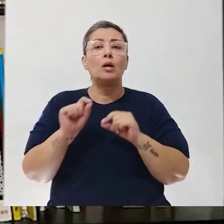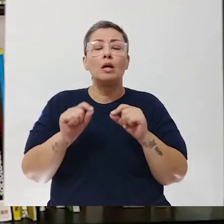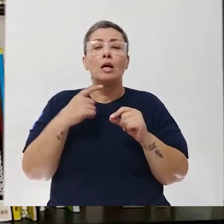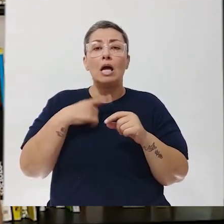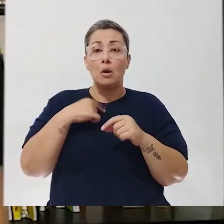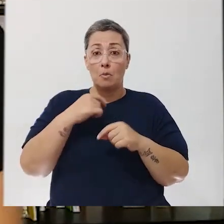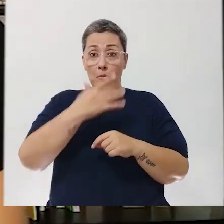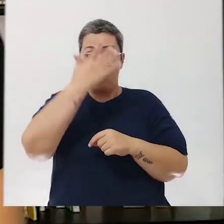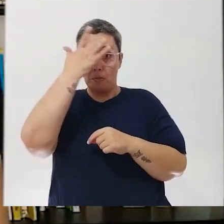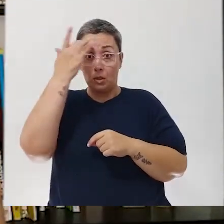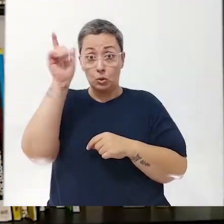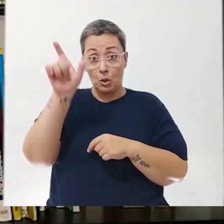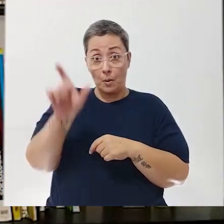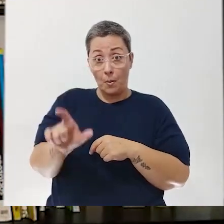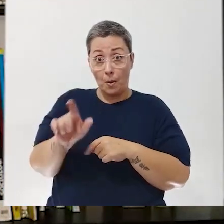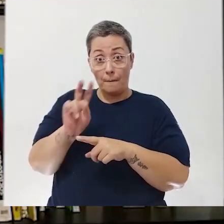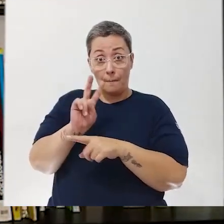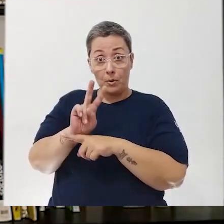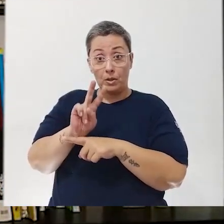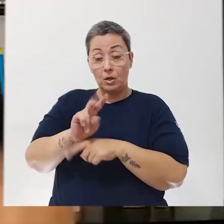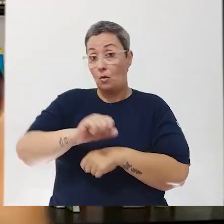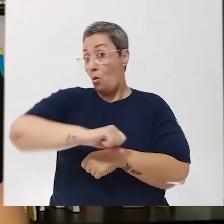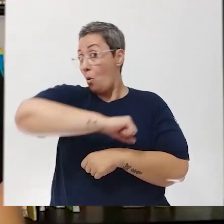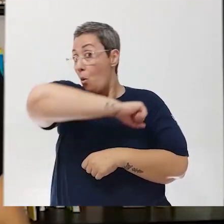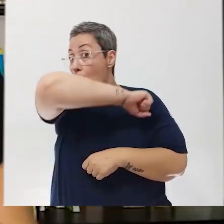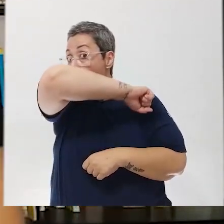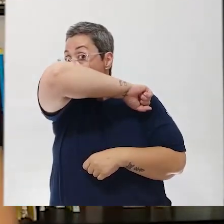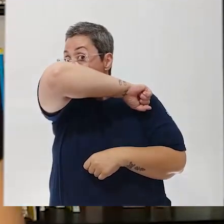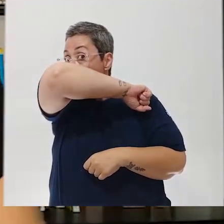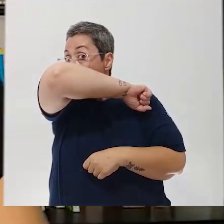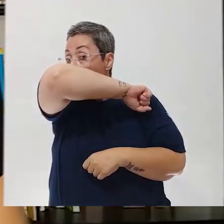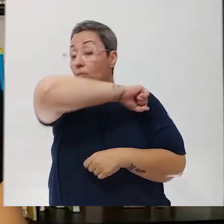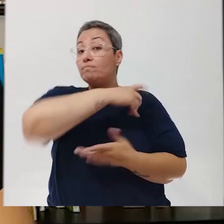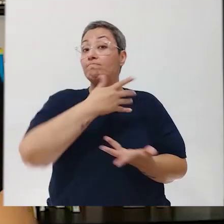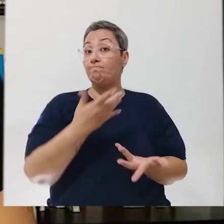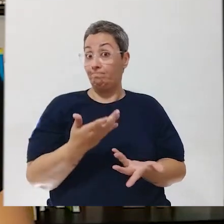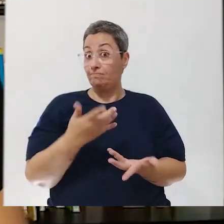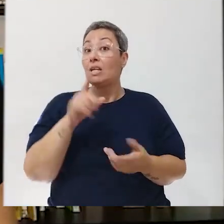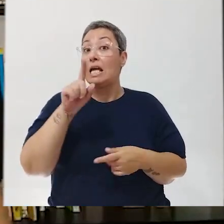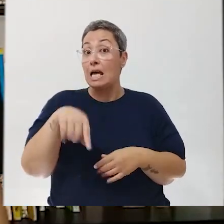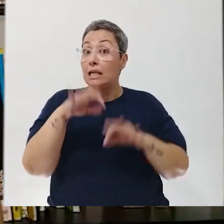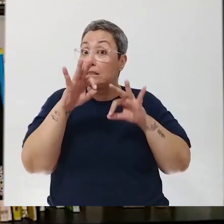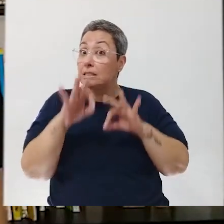que é essa imagem? É uma pessoa protegendo a boca e o nariz com o